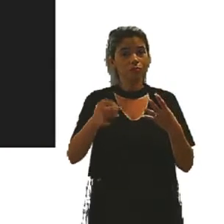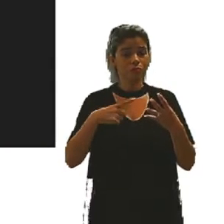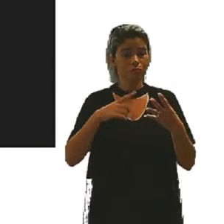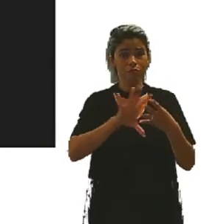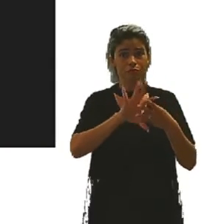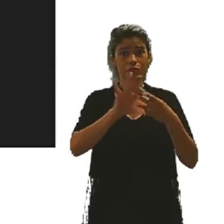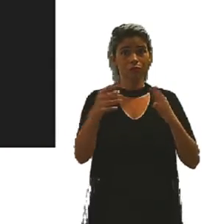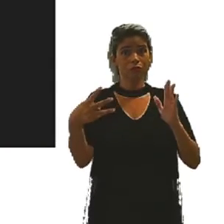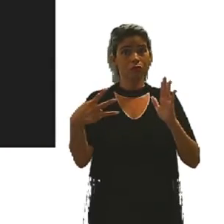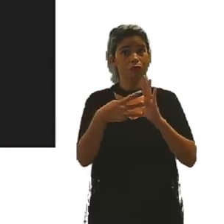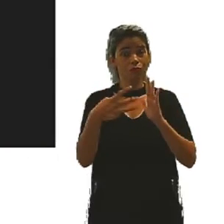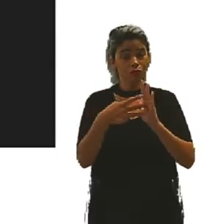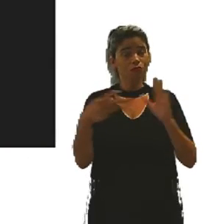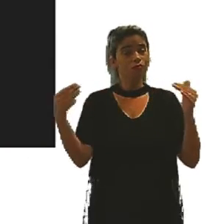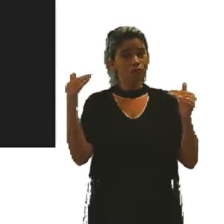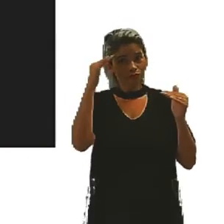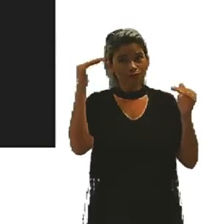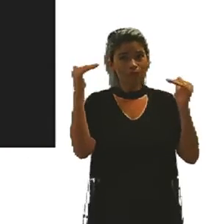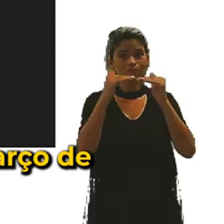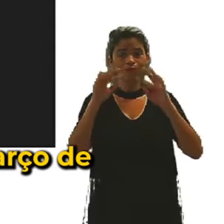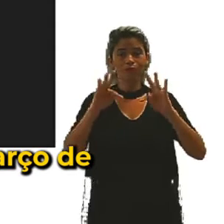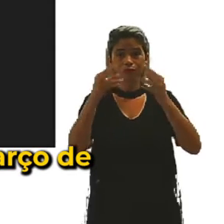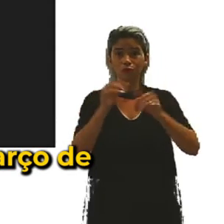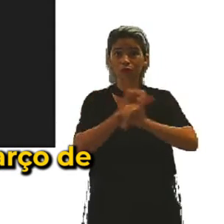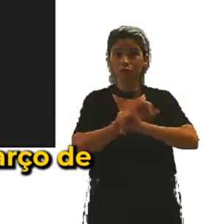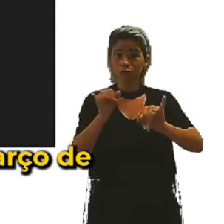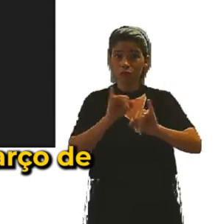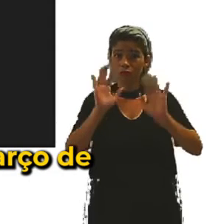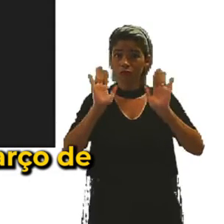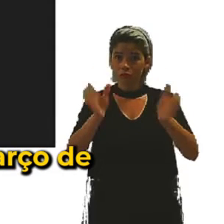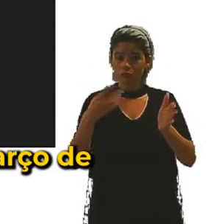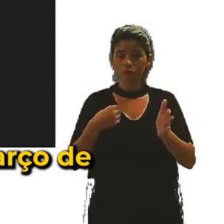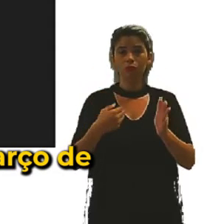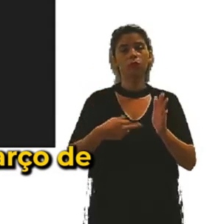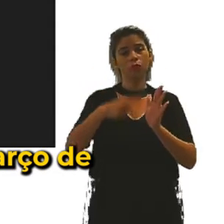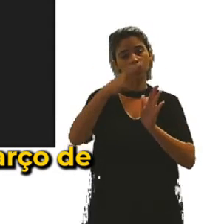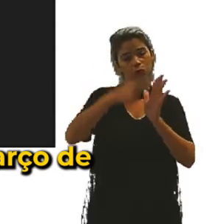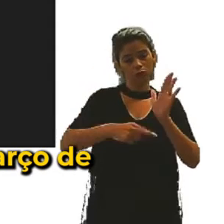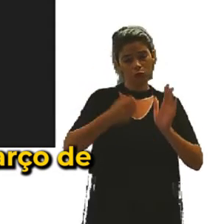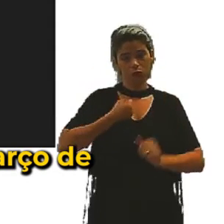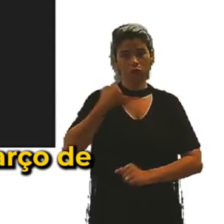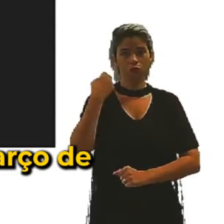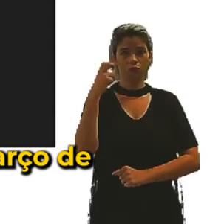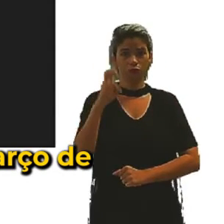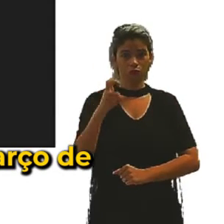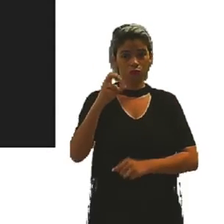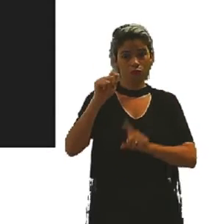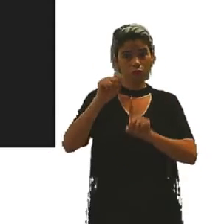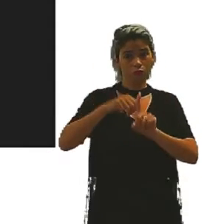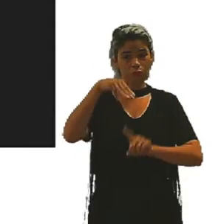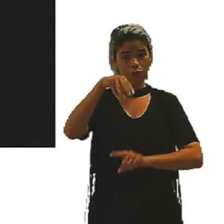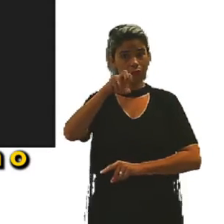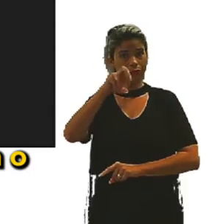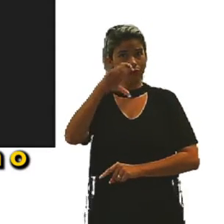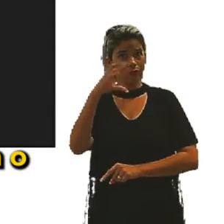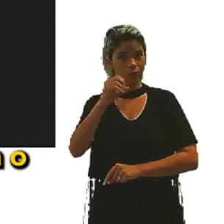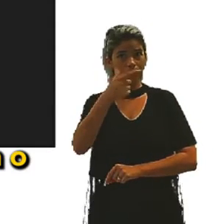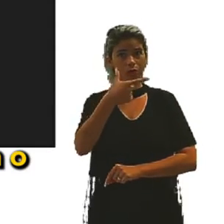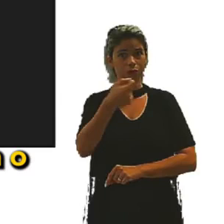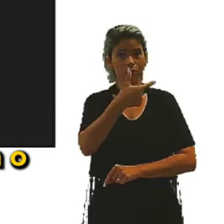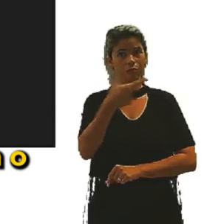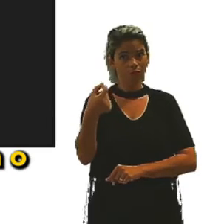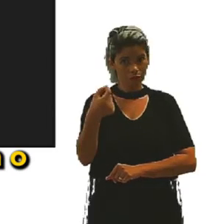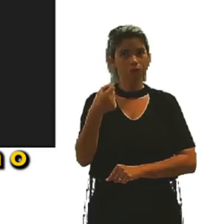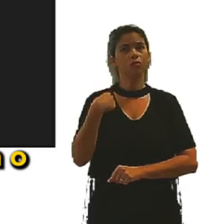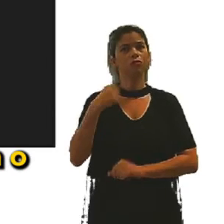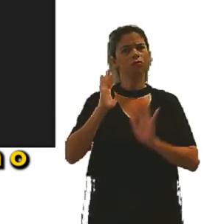comum, que foi, portanto, publicado com a Resolução Conjunta número 5, né, de março de 2020, partindo,